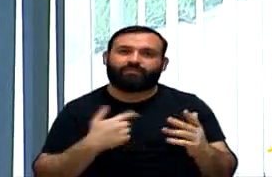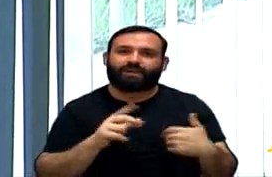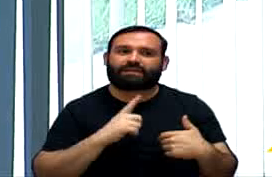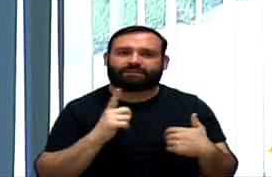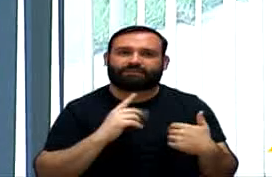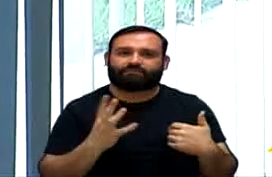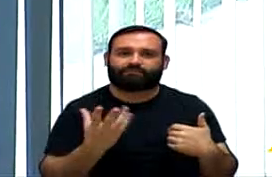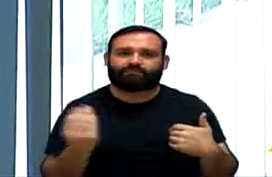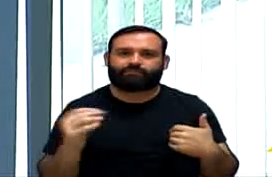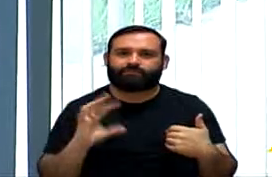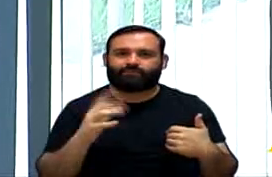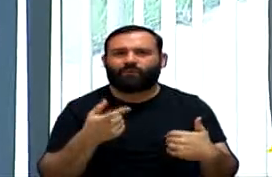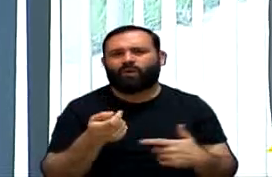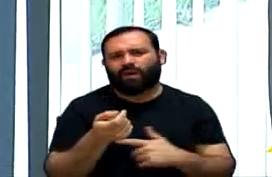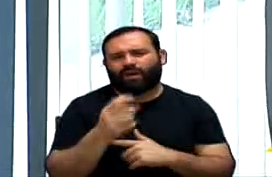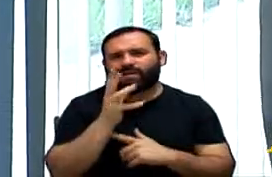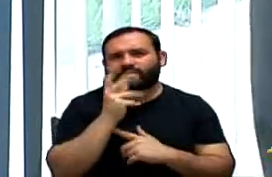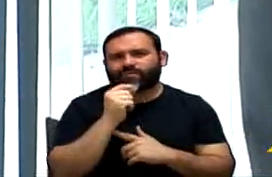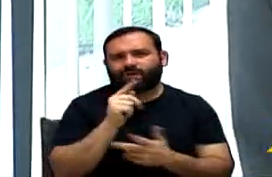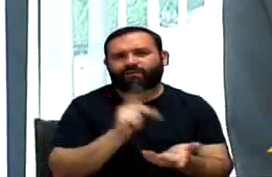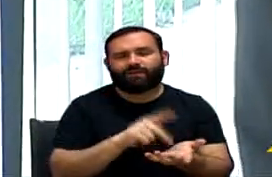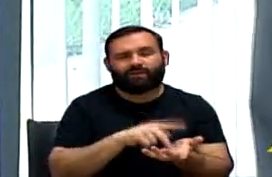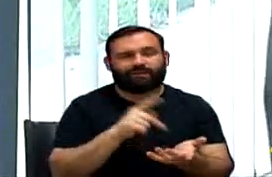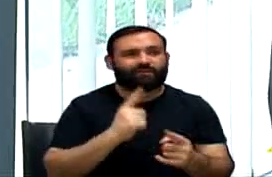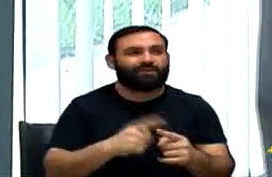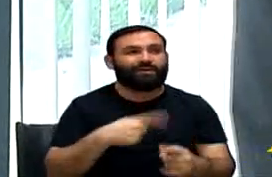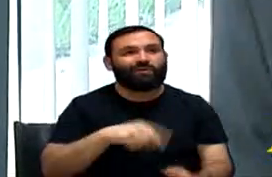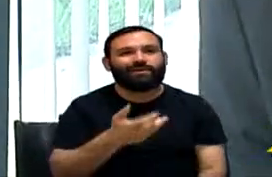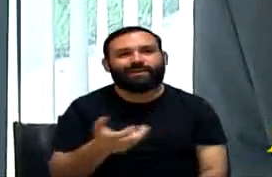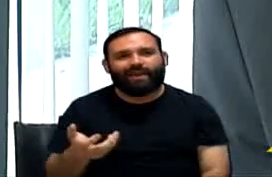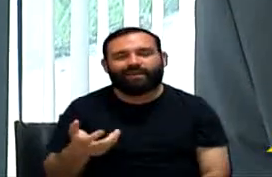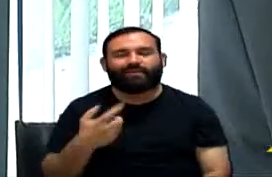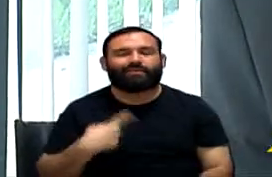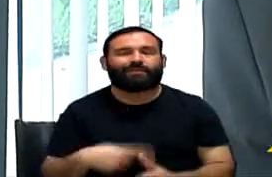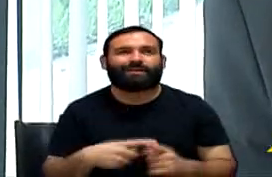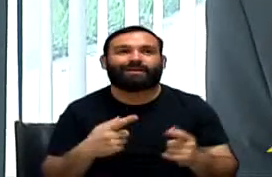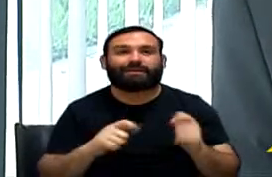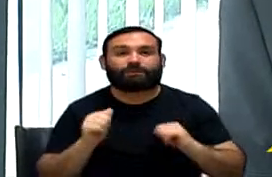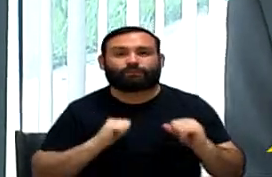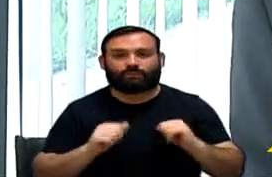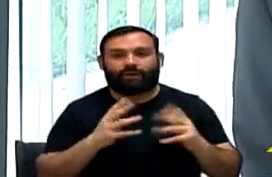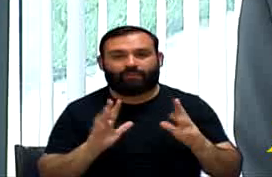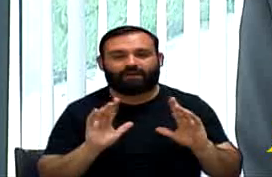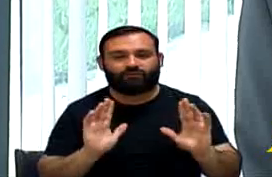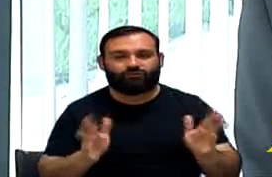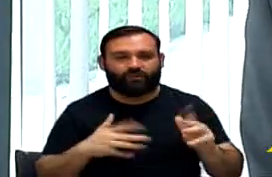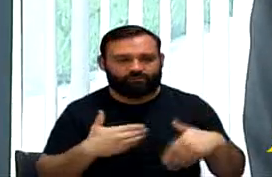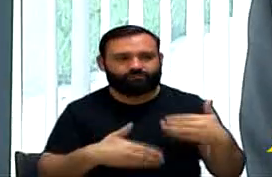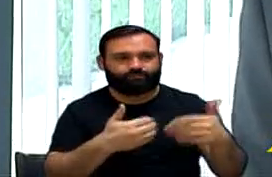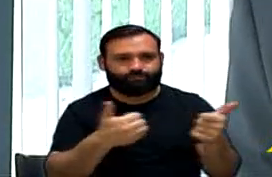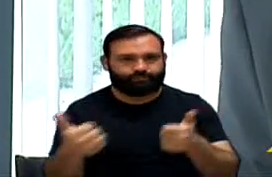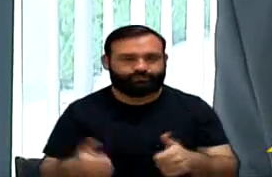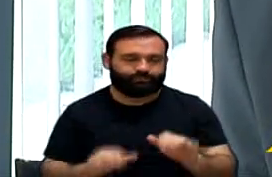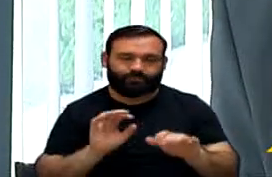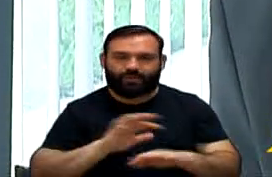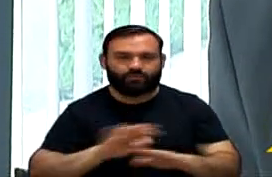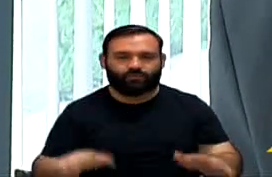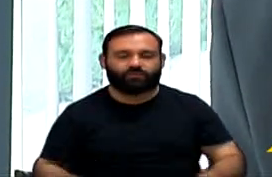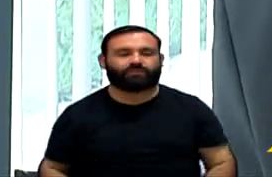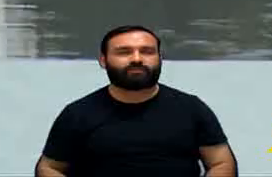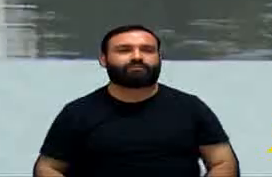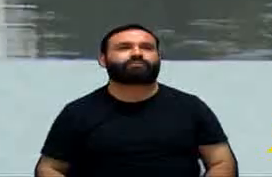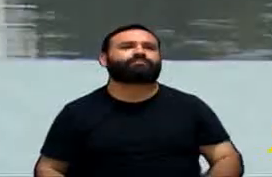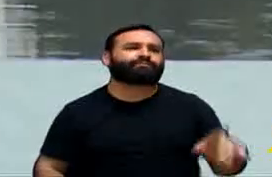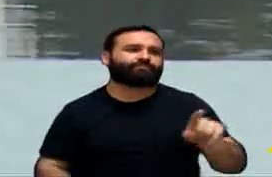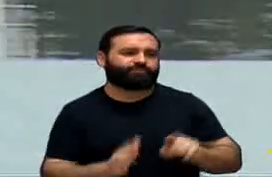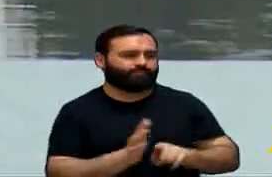acontecendo pouquinho já demorado realmente para nosso gosto né a gente querou Uma expectativa muito grande mas já avançamos bastante era só isso obrigado uma